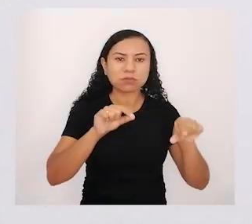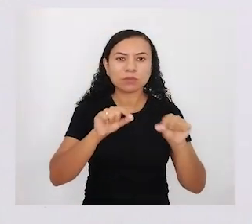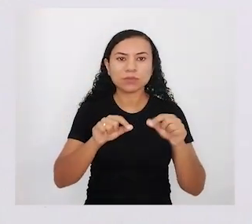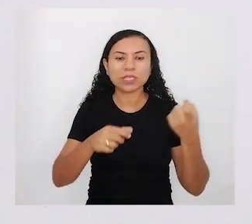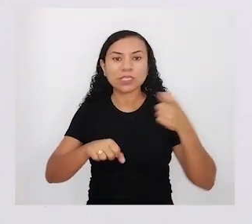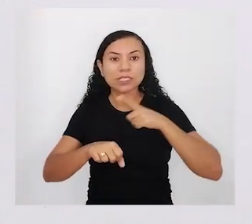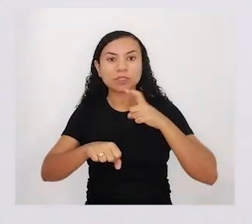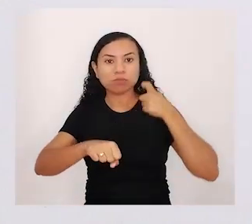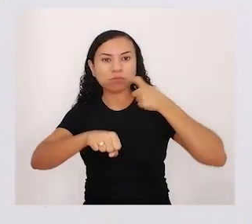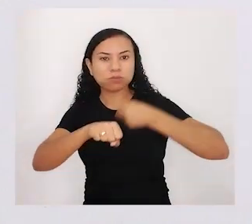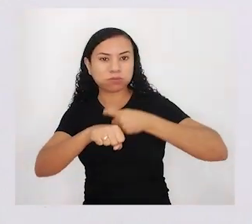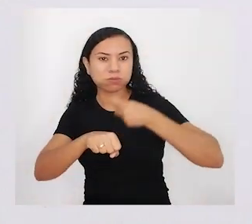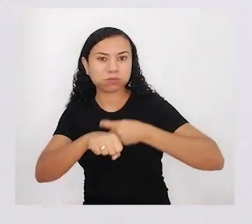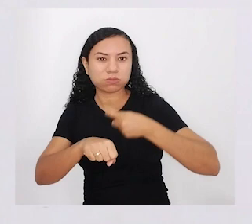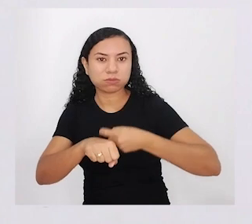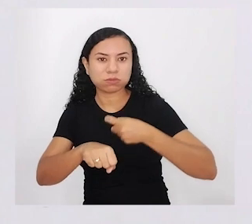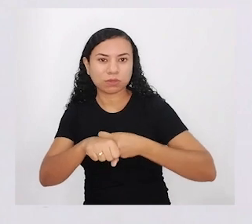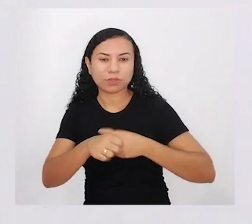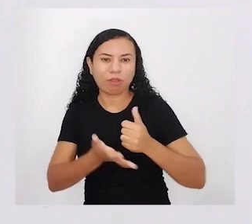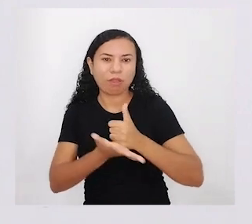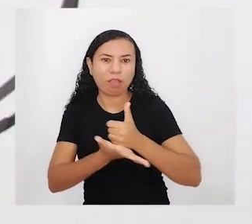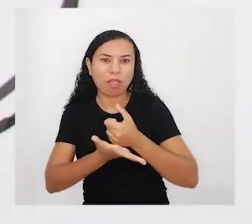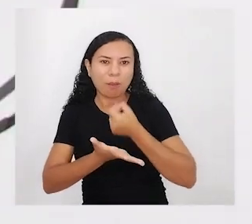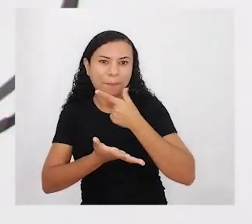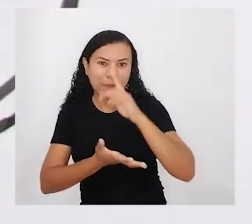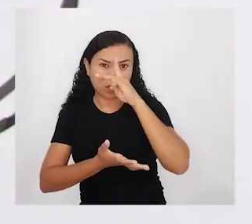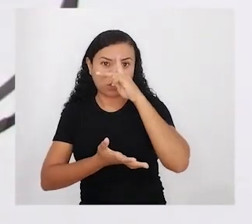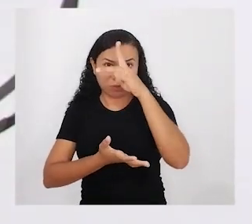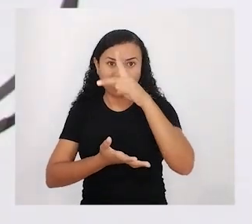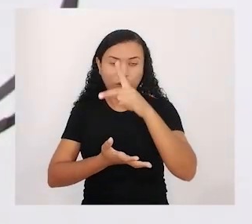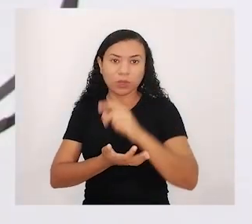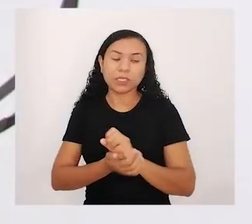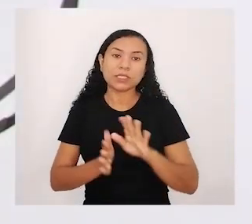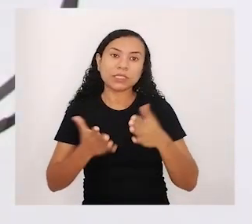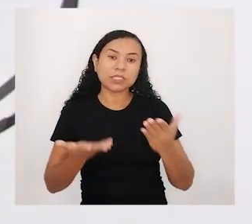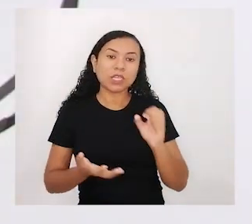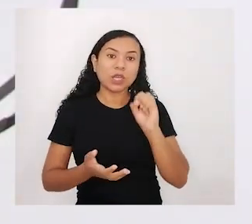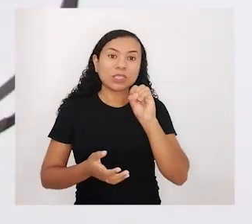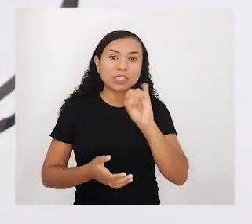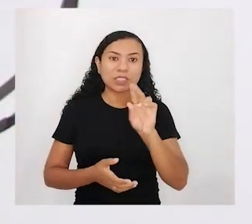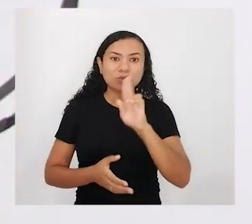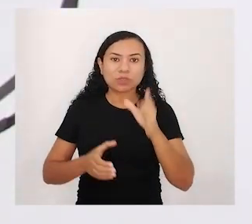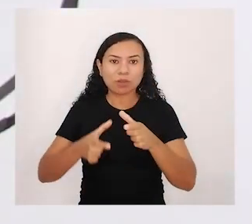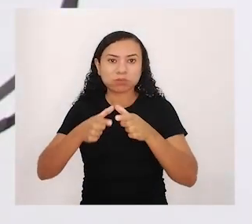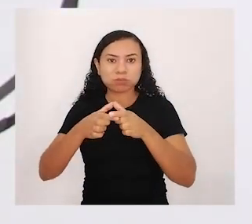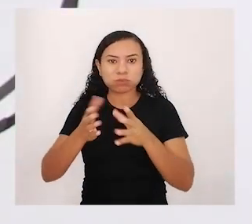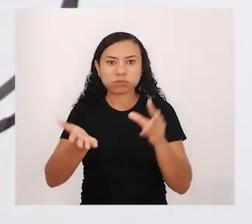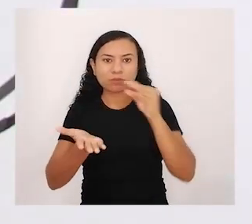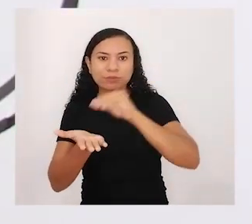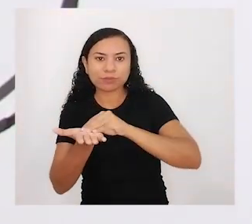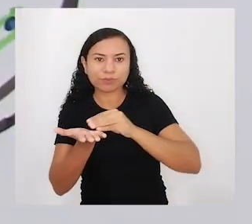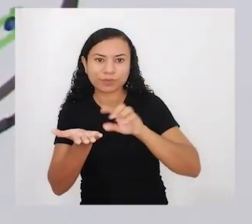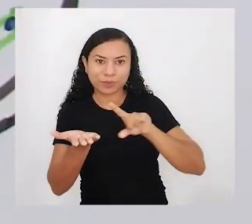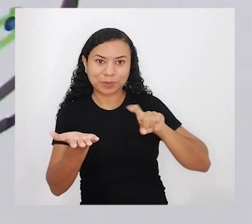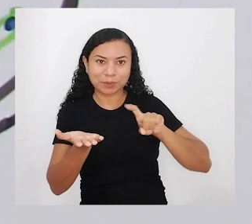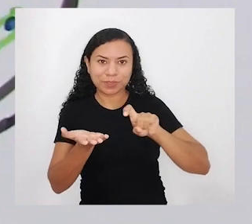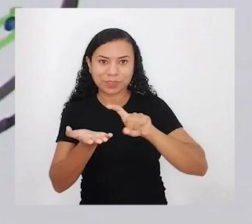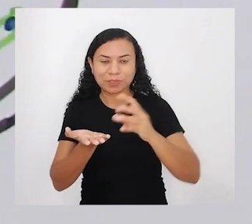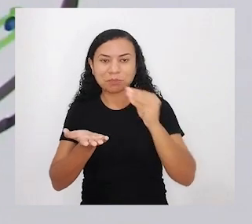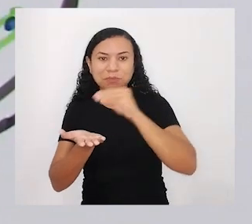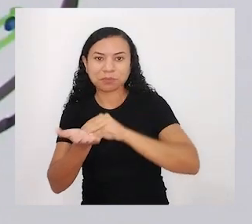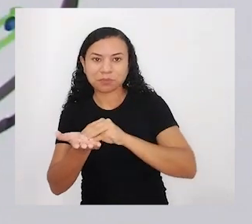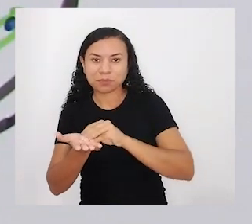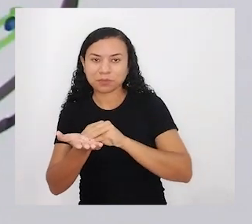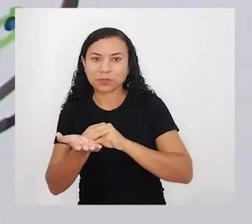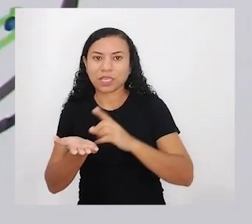que dá resistência a um antibiótico. Assim, quando colocamos as bactérias em um meio com antibiótico, nós teremos apenas o